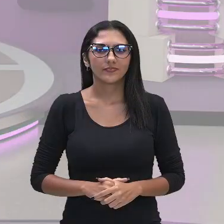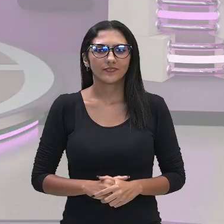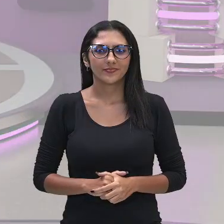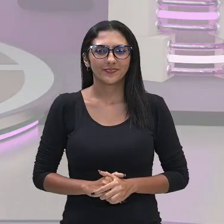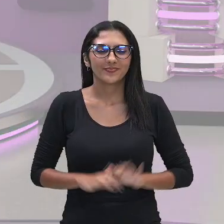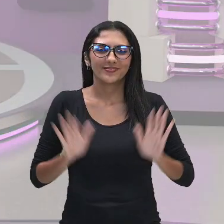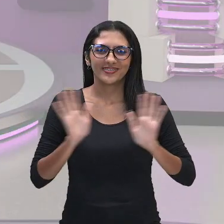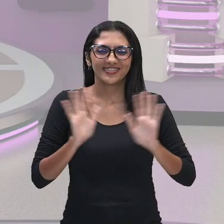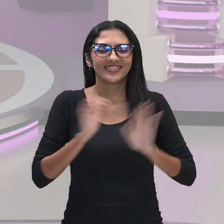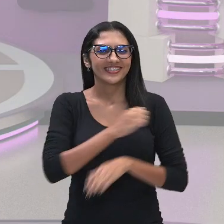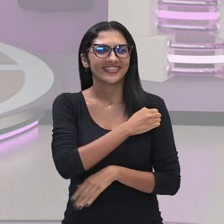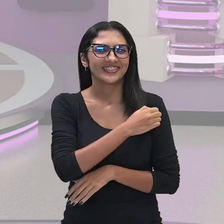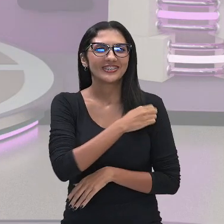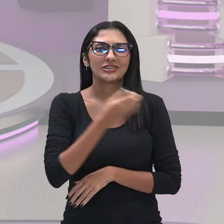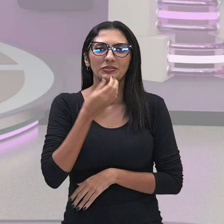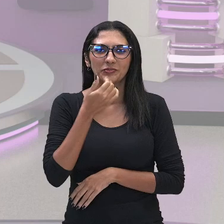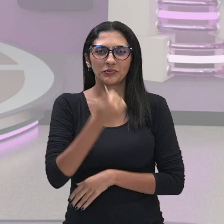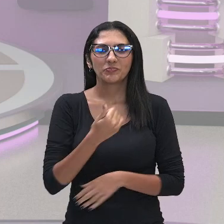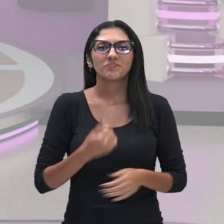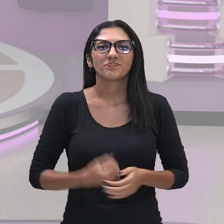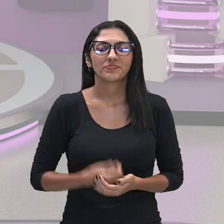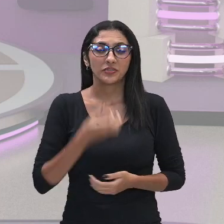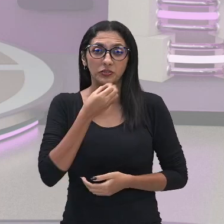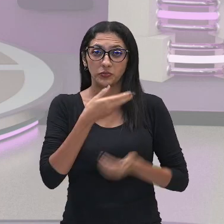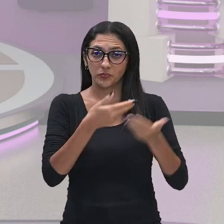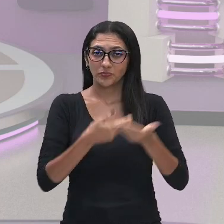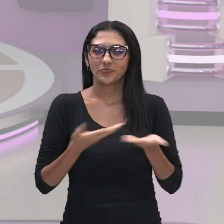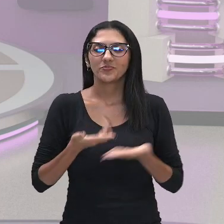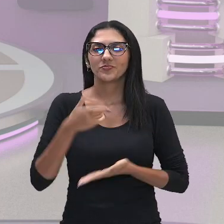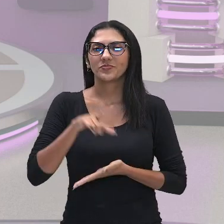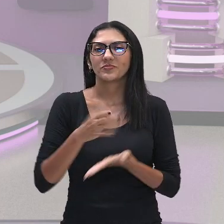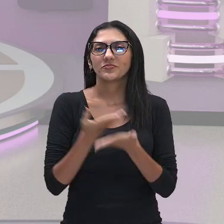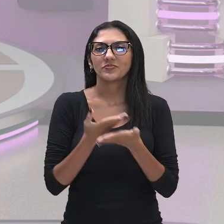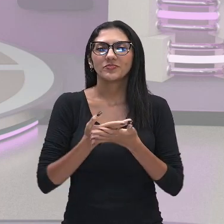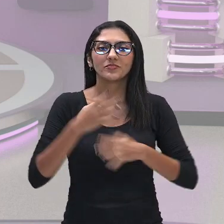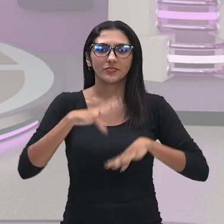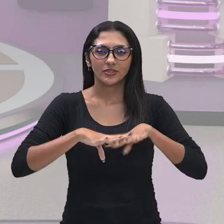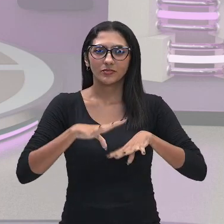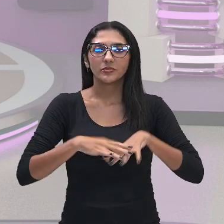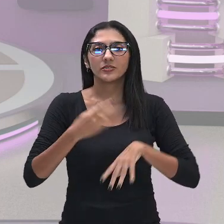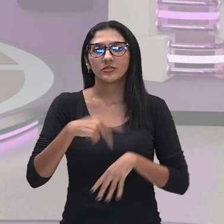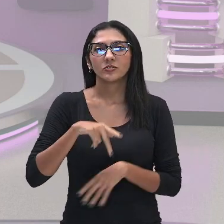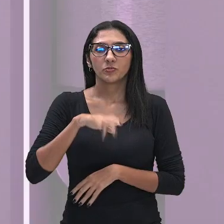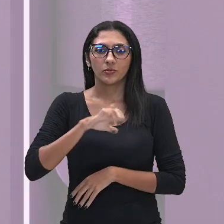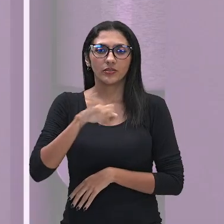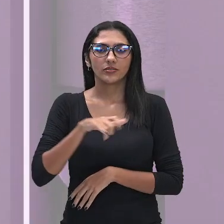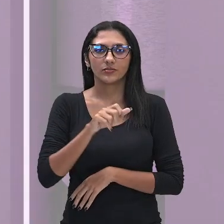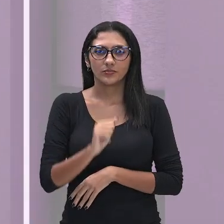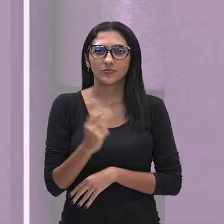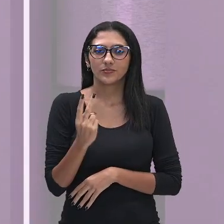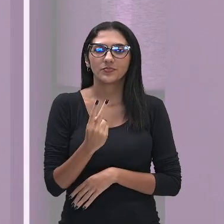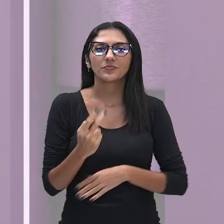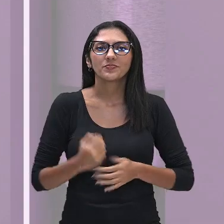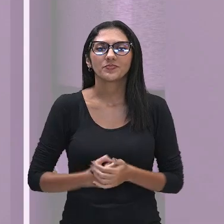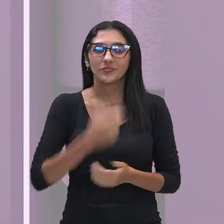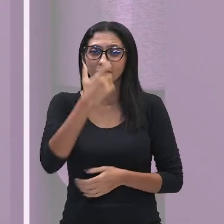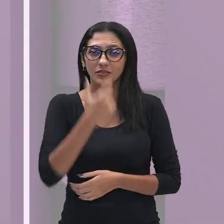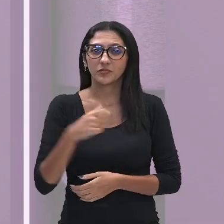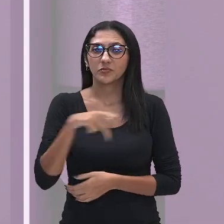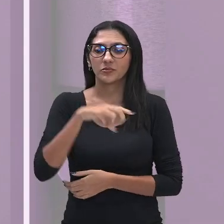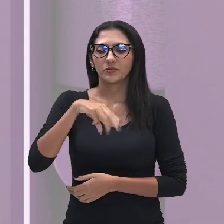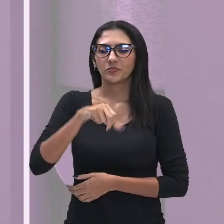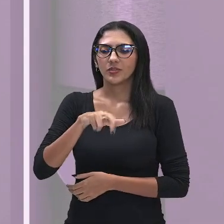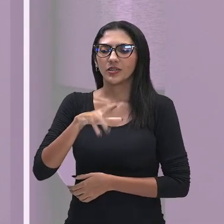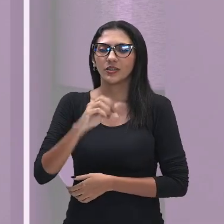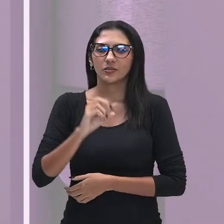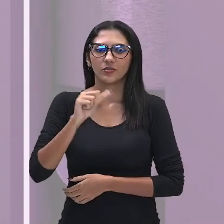Olá pessoal, tudo bem com vocês? Sejam bem-vindos a mais uma aula de matemática aqui no EJA Segunda Fase. Eu sou o professor Mário André,